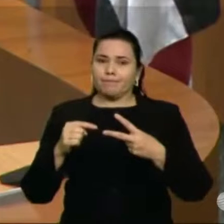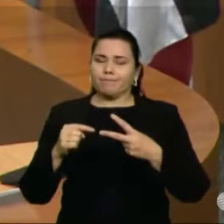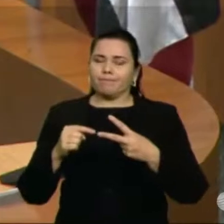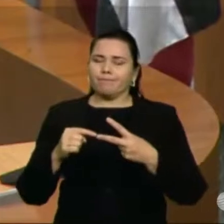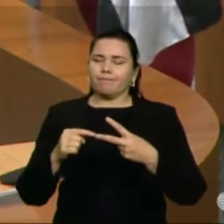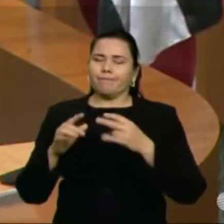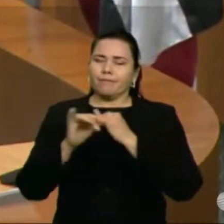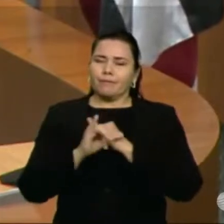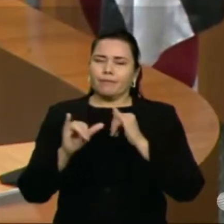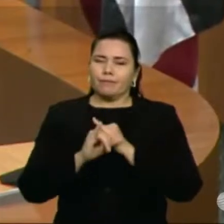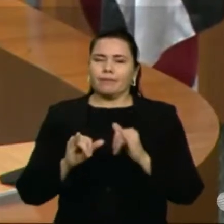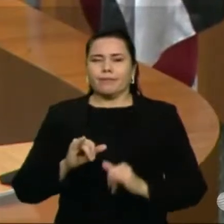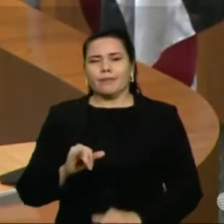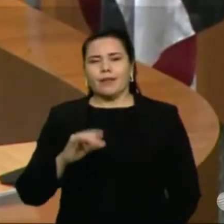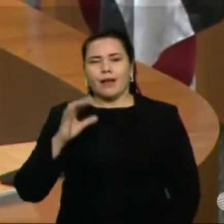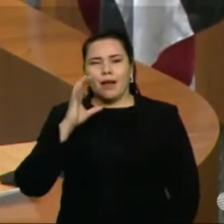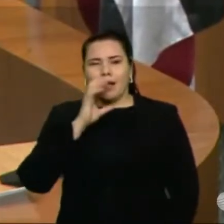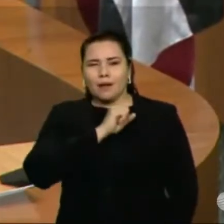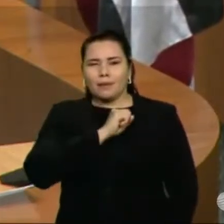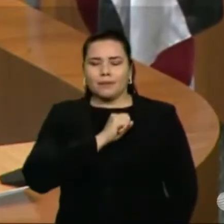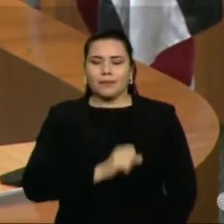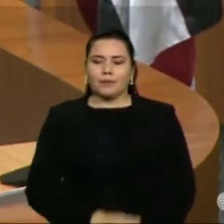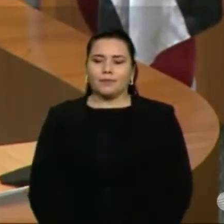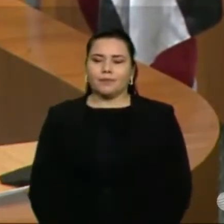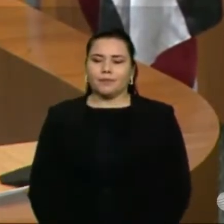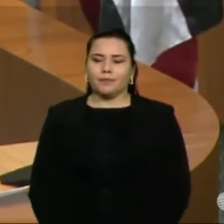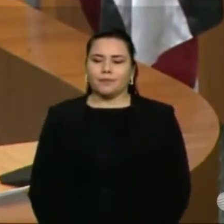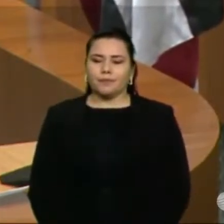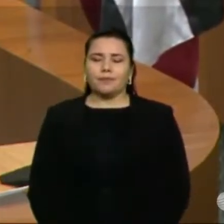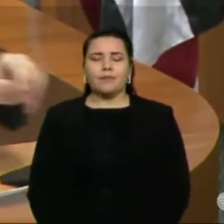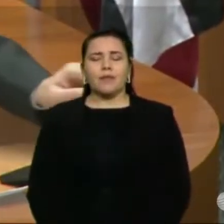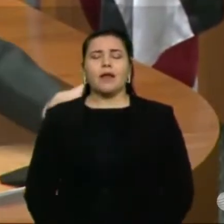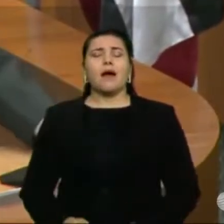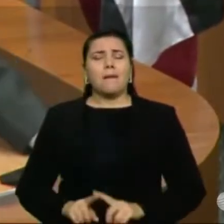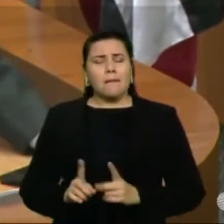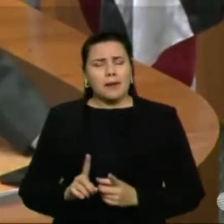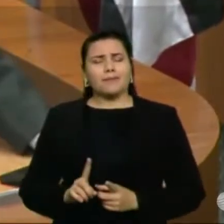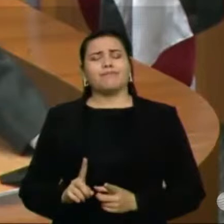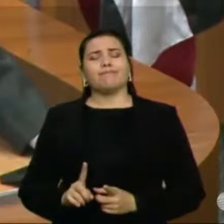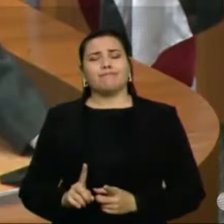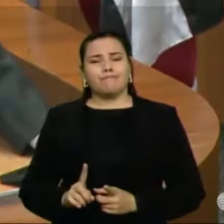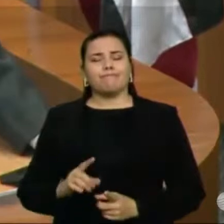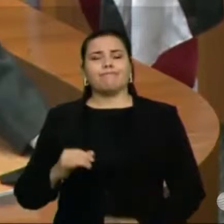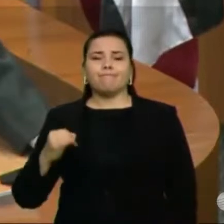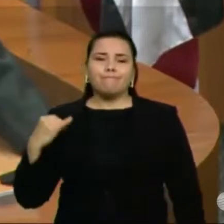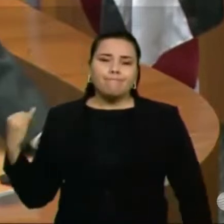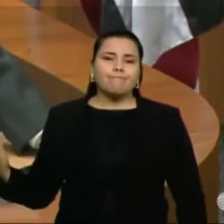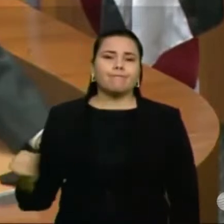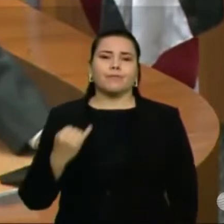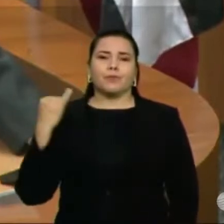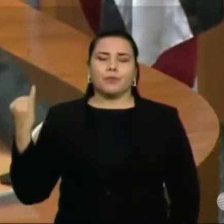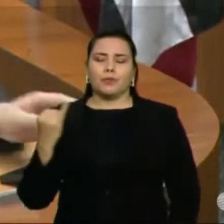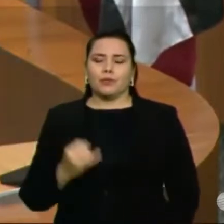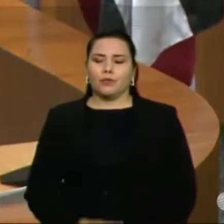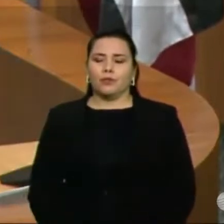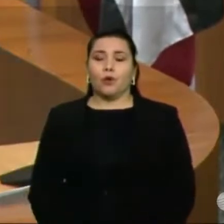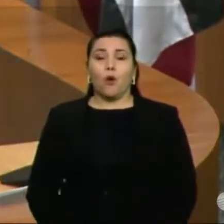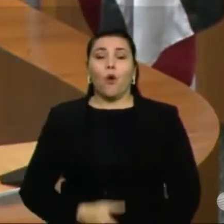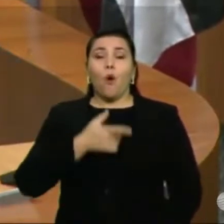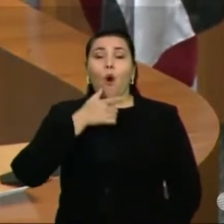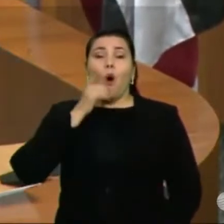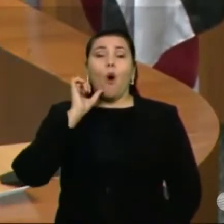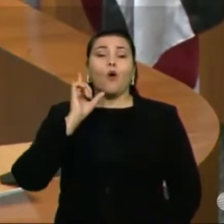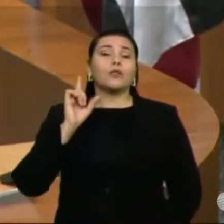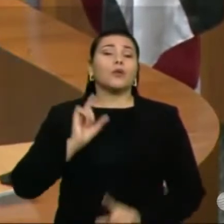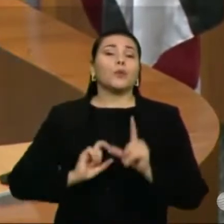Neto, breves, mas importantes, que a gente teve no dia de ontem. No dia de ontem, a